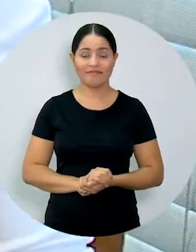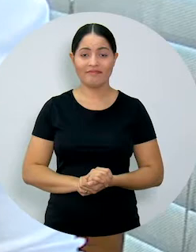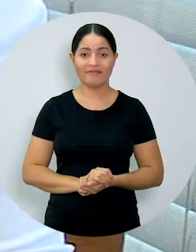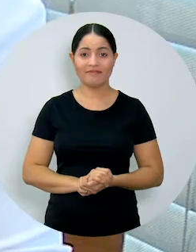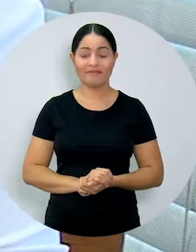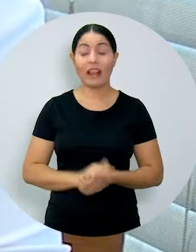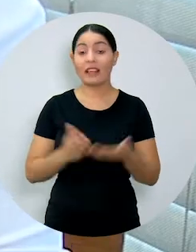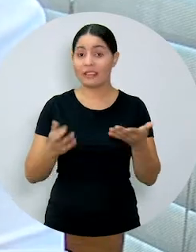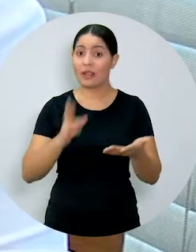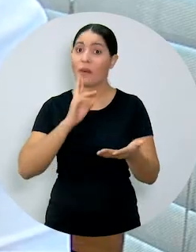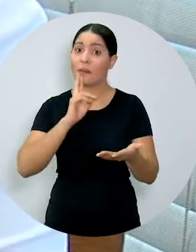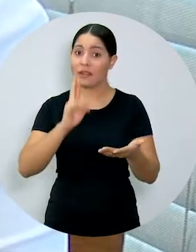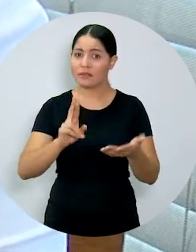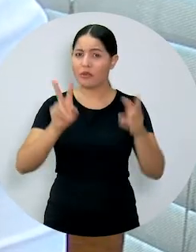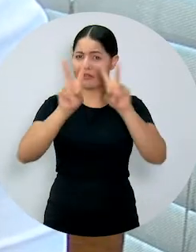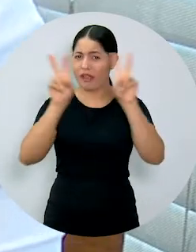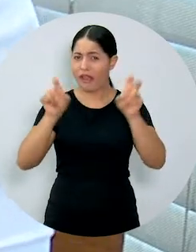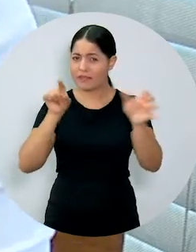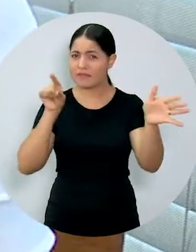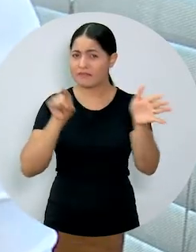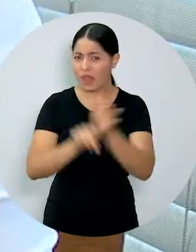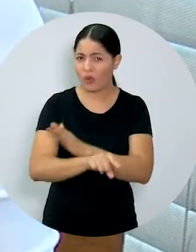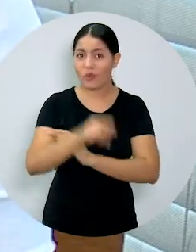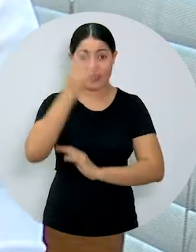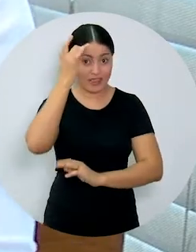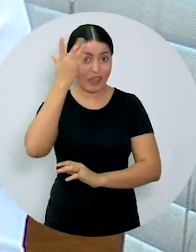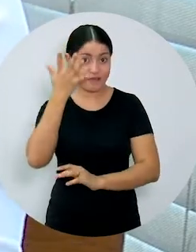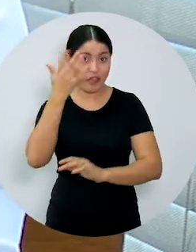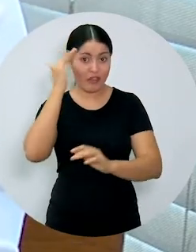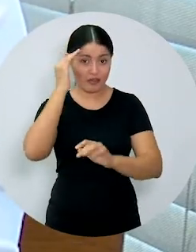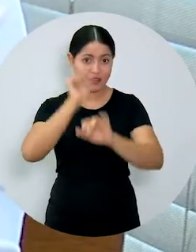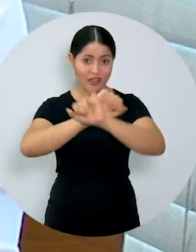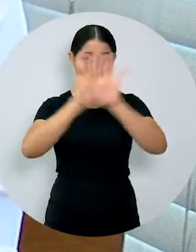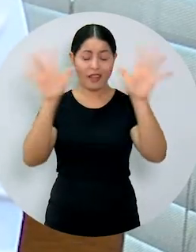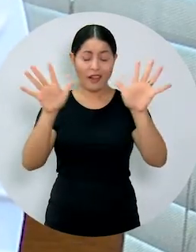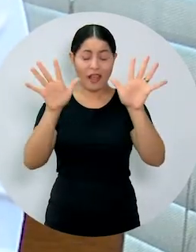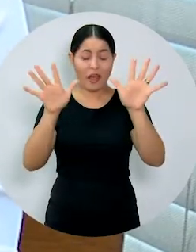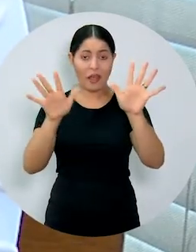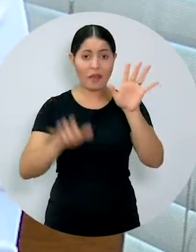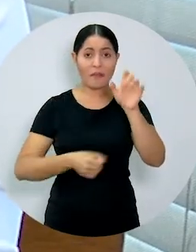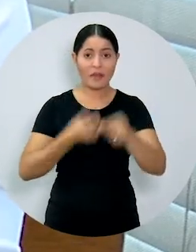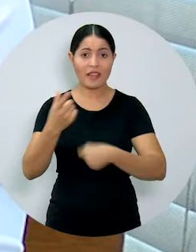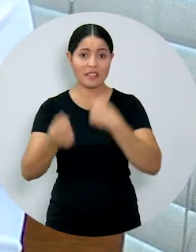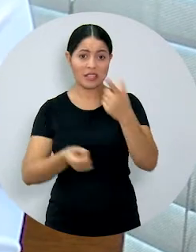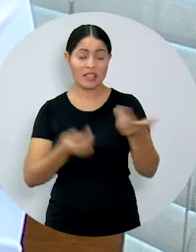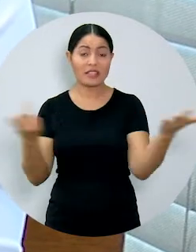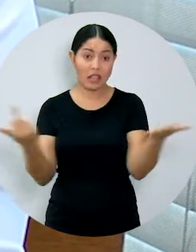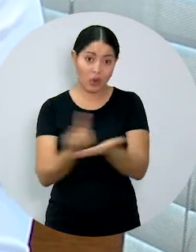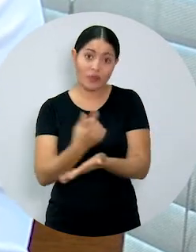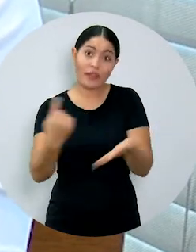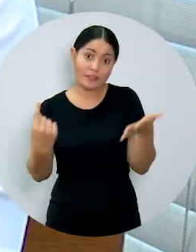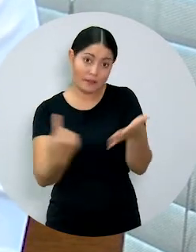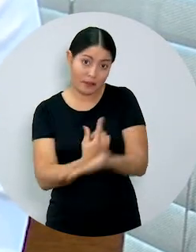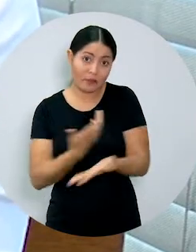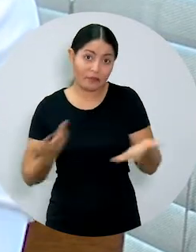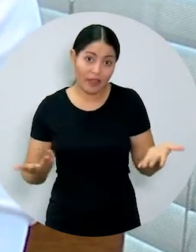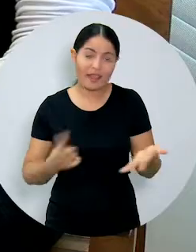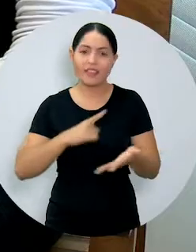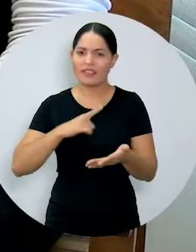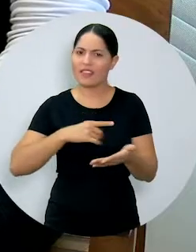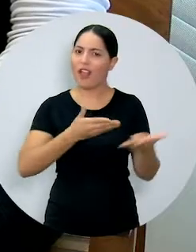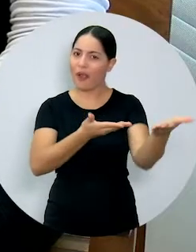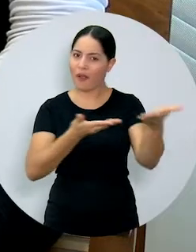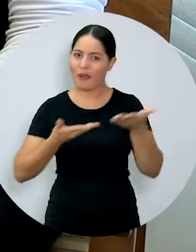E para respondermos esta pergunta tão fácil, mas que ainda insiste em ser feita, convidamos um grande